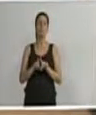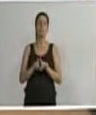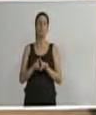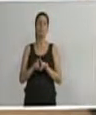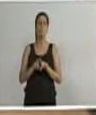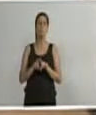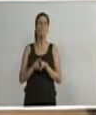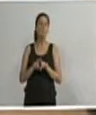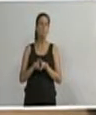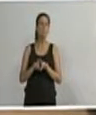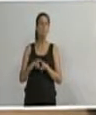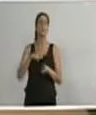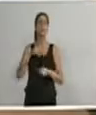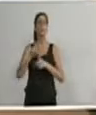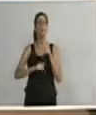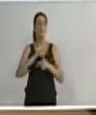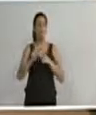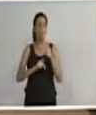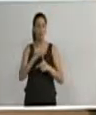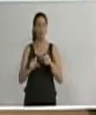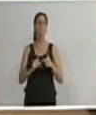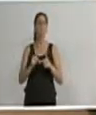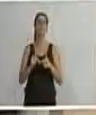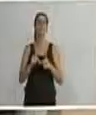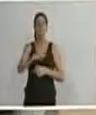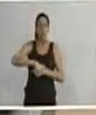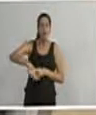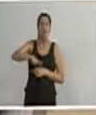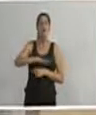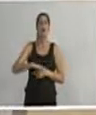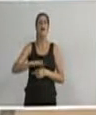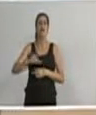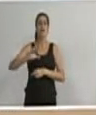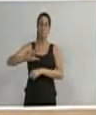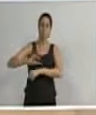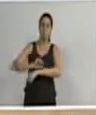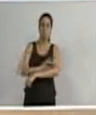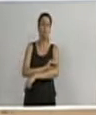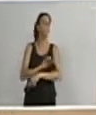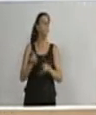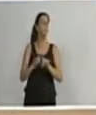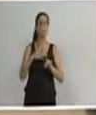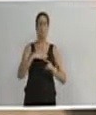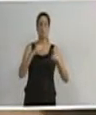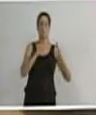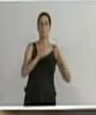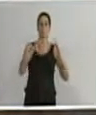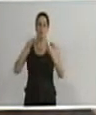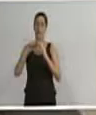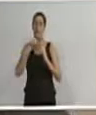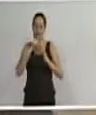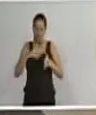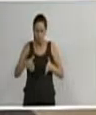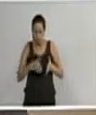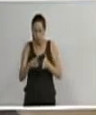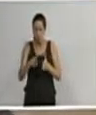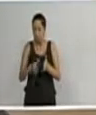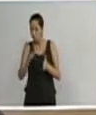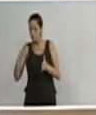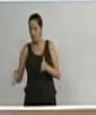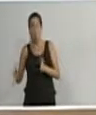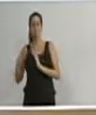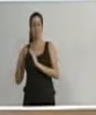folha de serviços prestados, principalmente a Itupava Central, inclusive um filho mora ao lado do Ribeirão, ao lado da ponte,